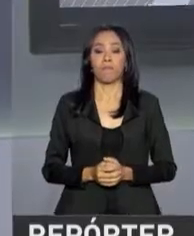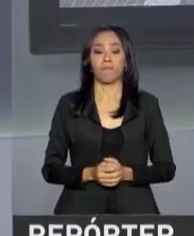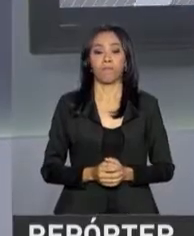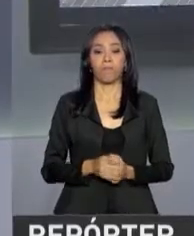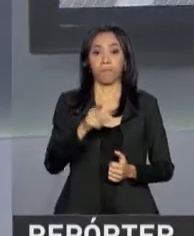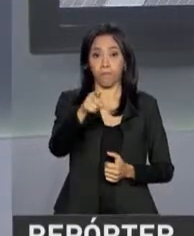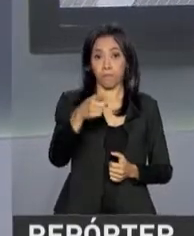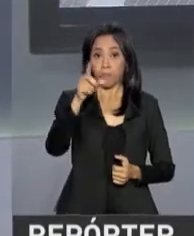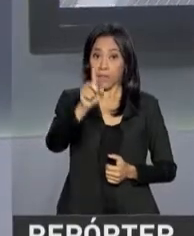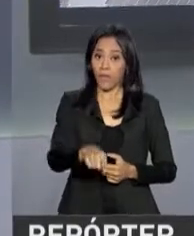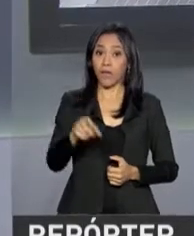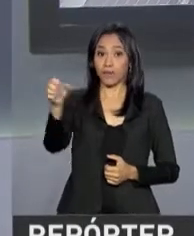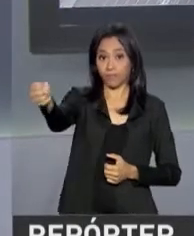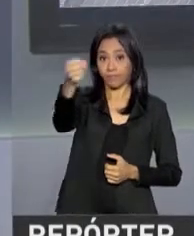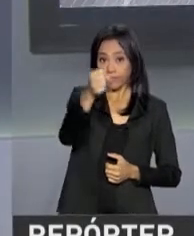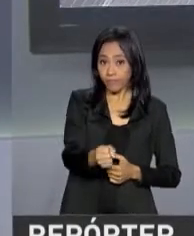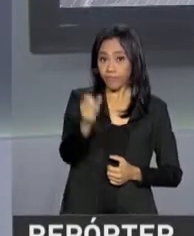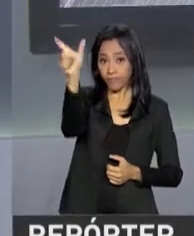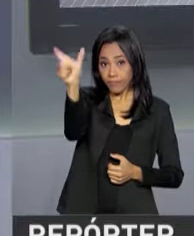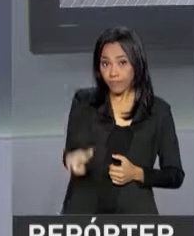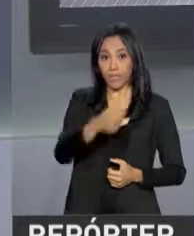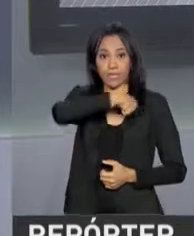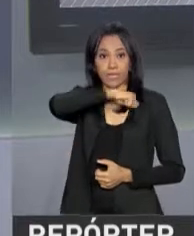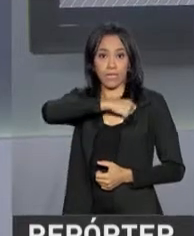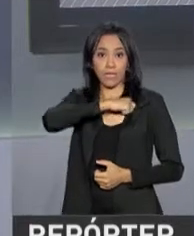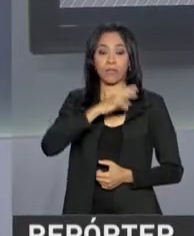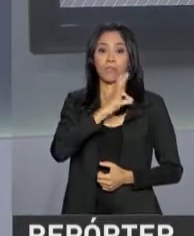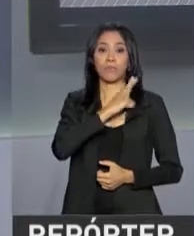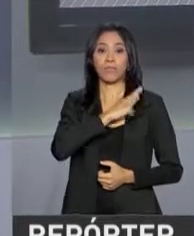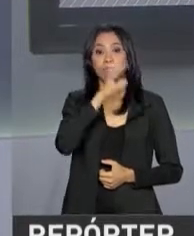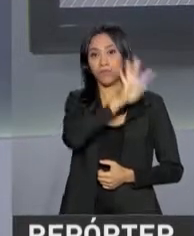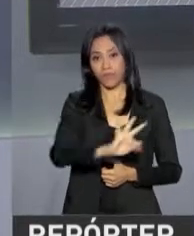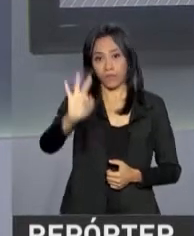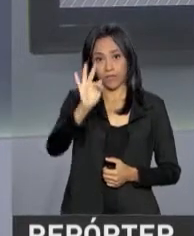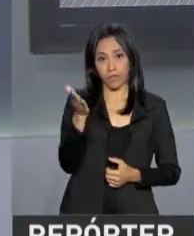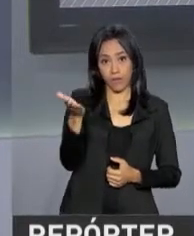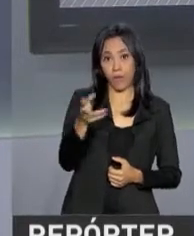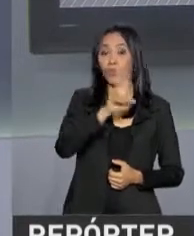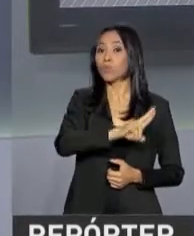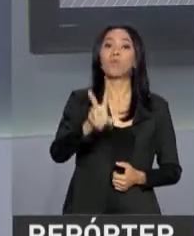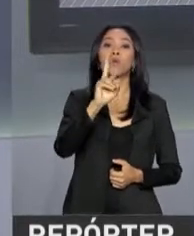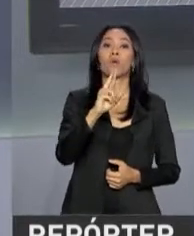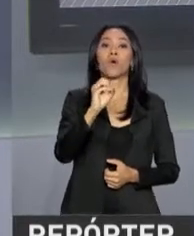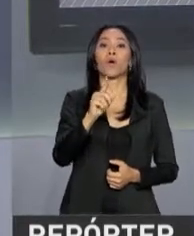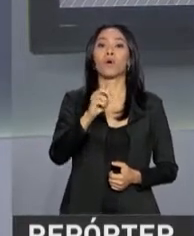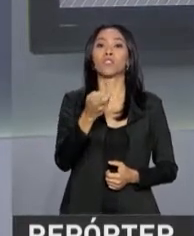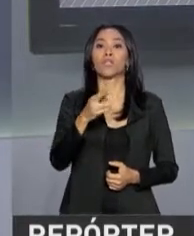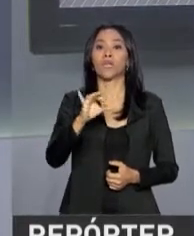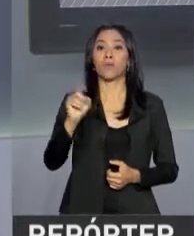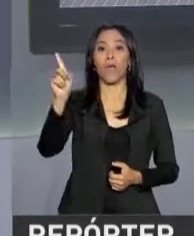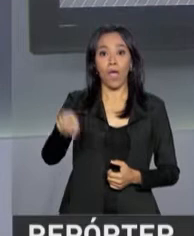indicado pelo ministro raul jungmann o delegado da polícia federal rogério galloro tomou posse como diretor geral da corporação